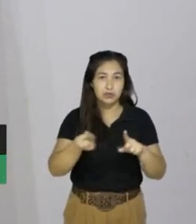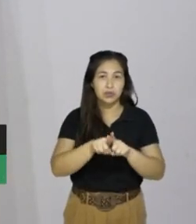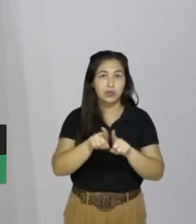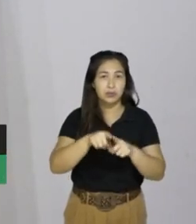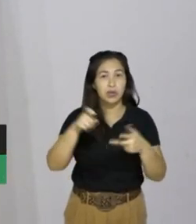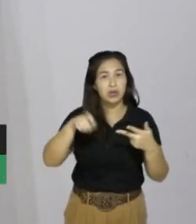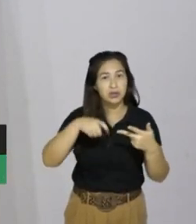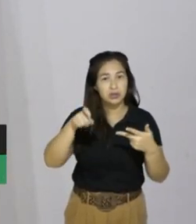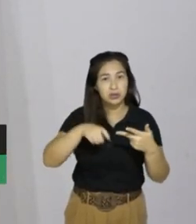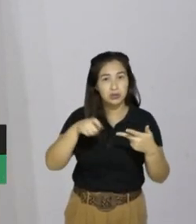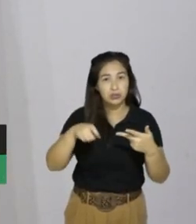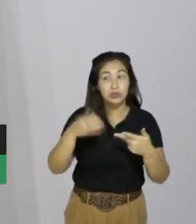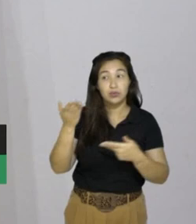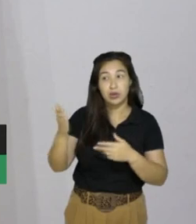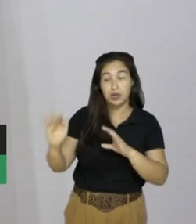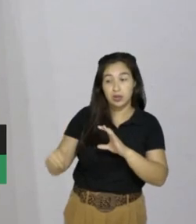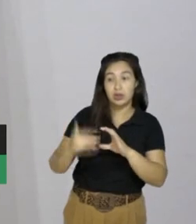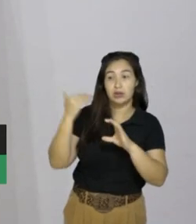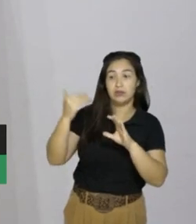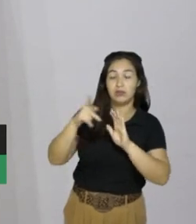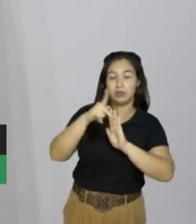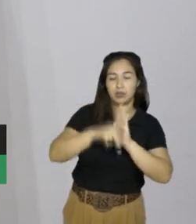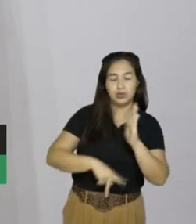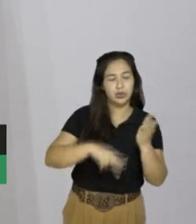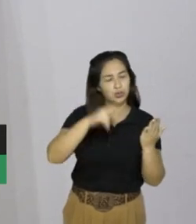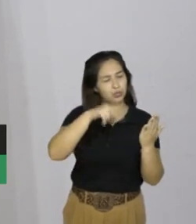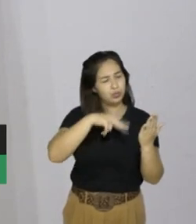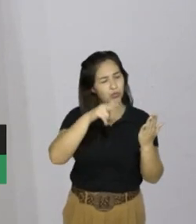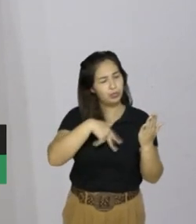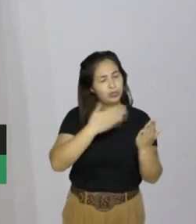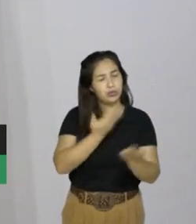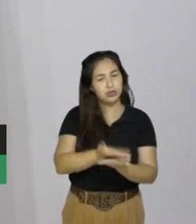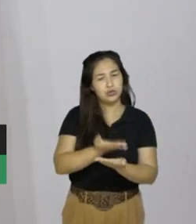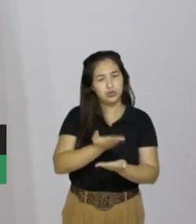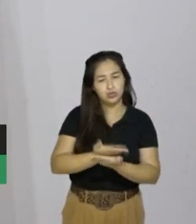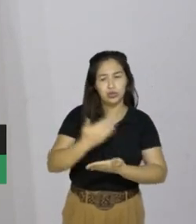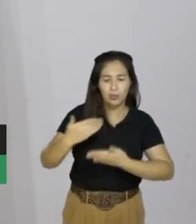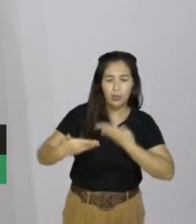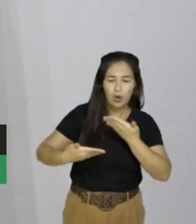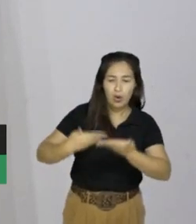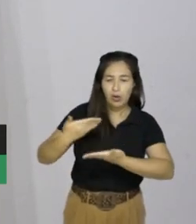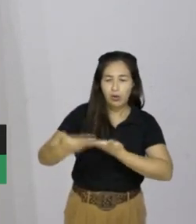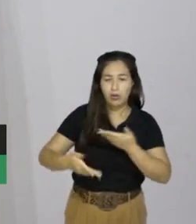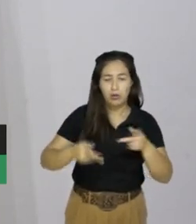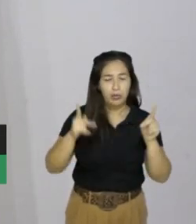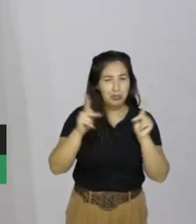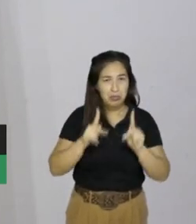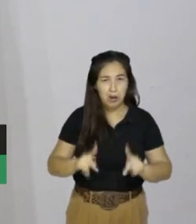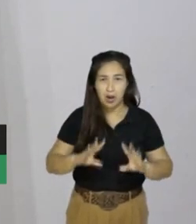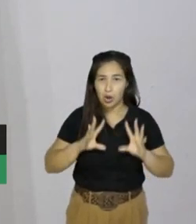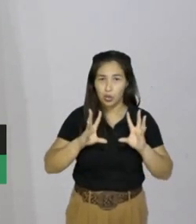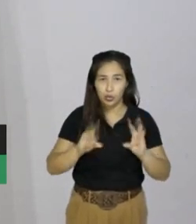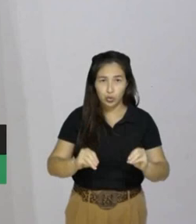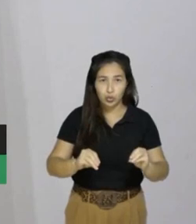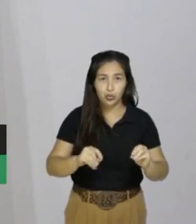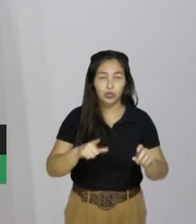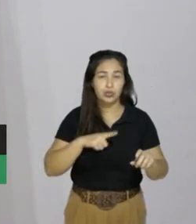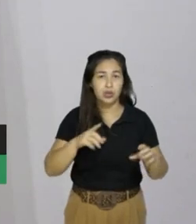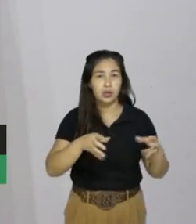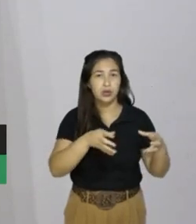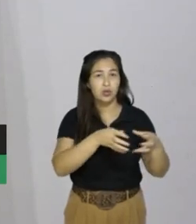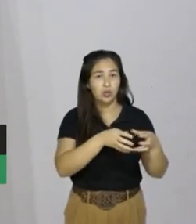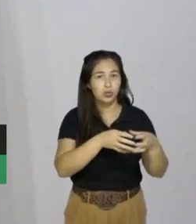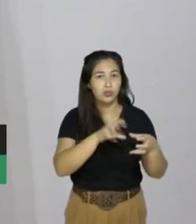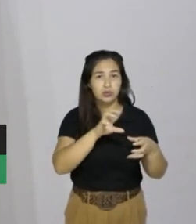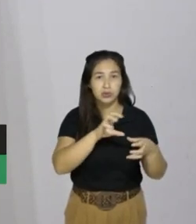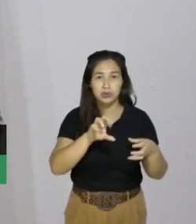projeto o projeto ele tramita pacificamente a princípio pelas comissões vai passar pela comissão de construção e